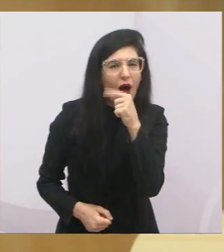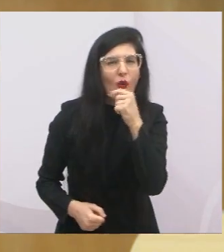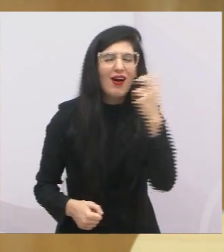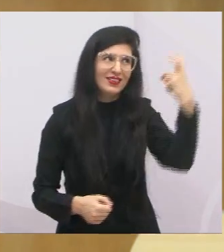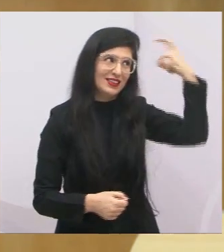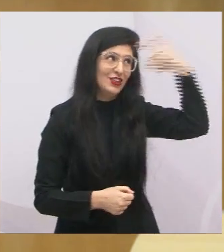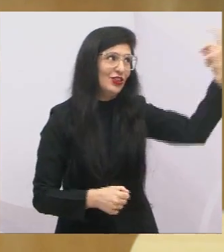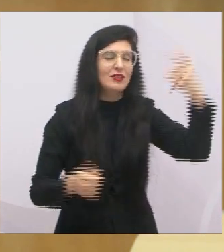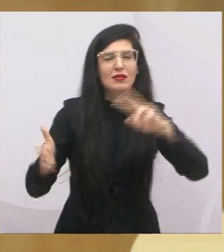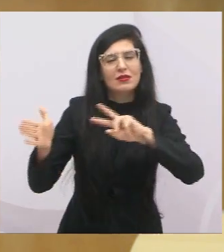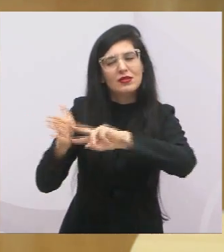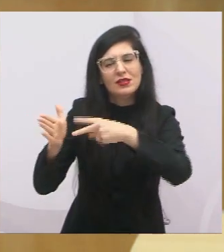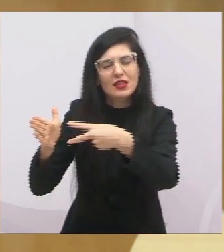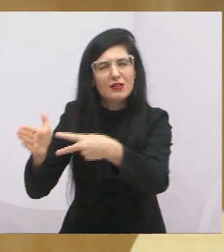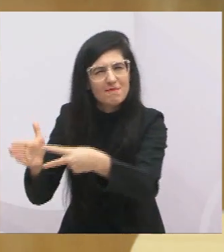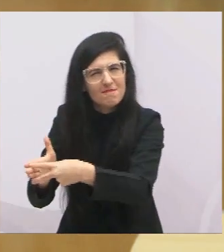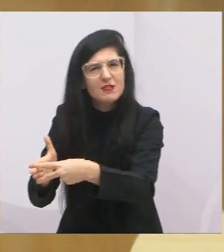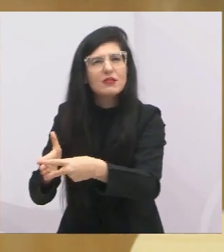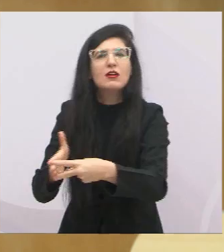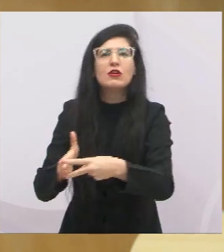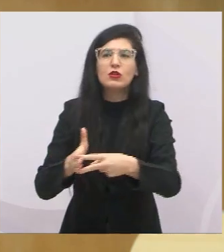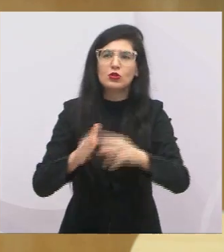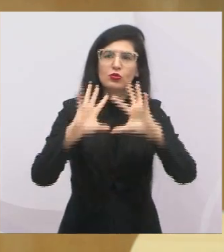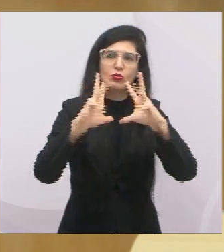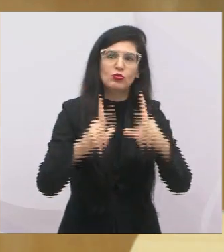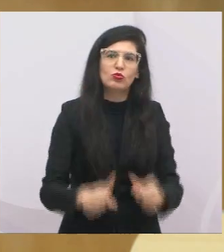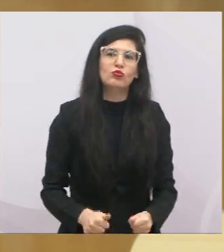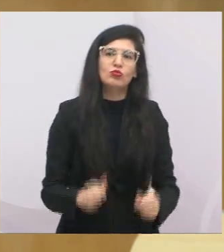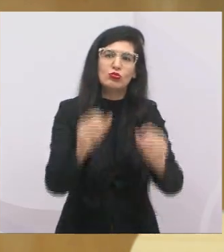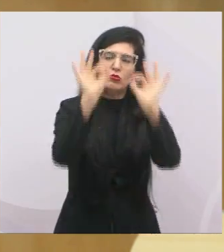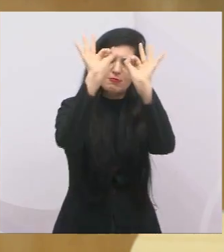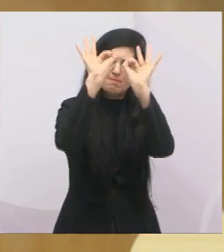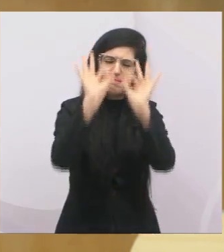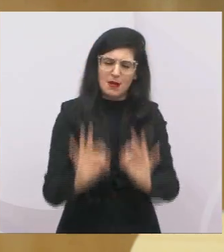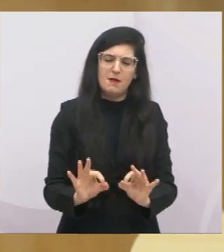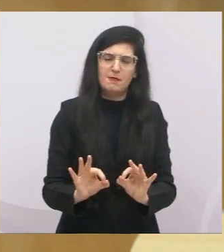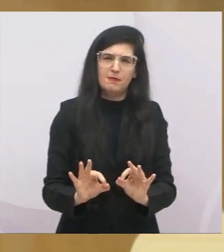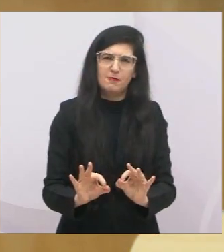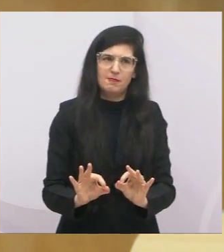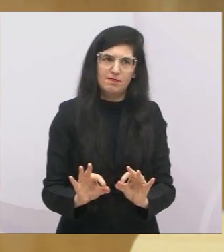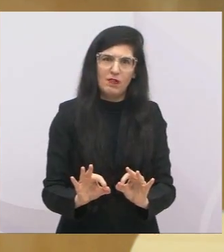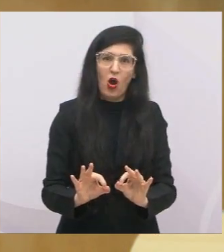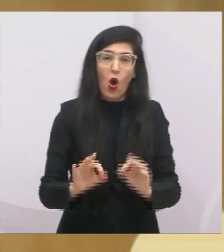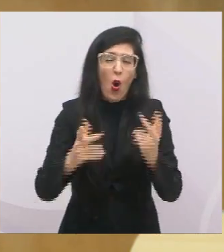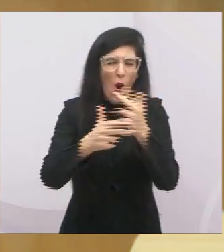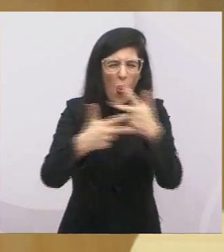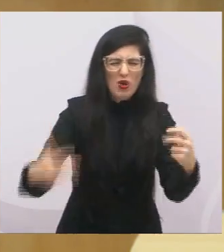se fortalecerá nele e o tornará inabalável.